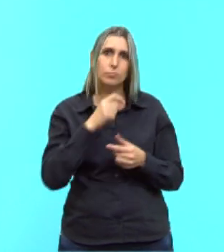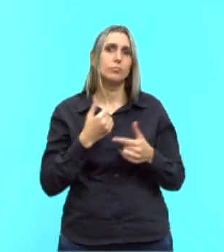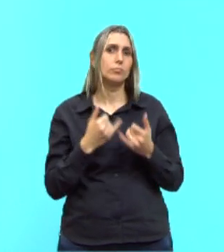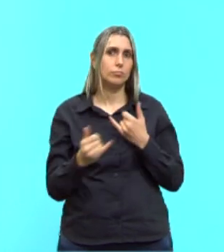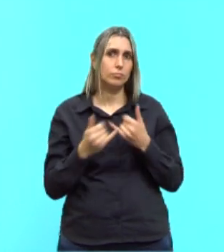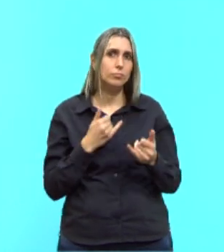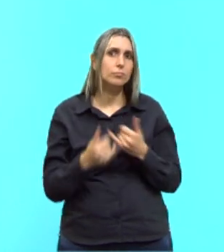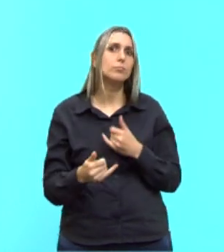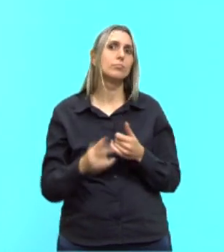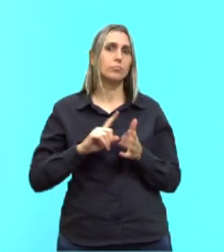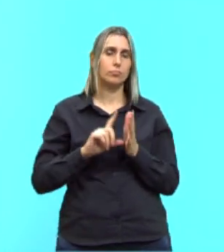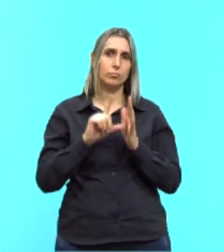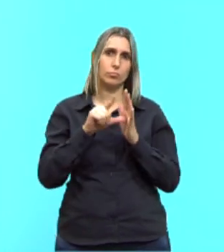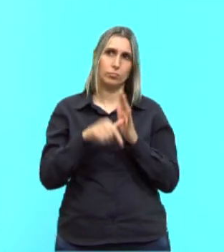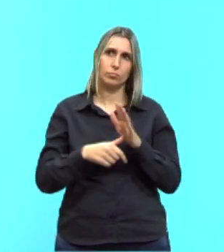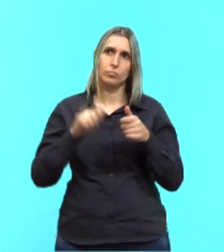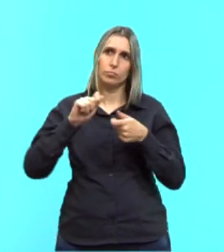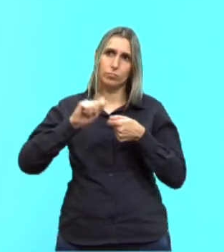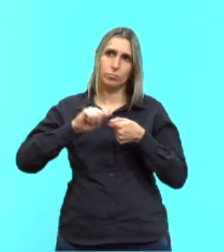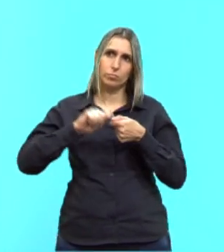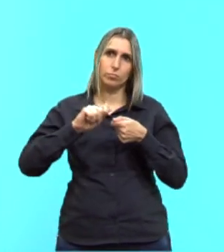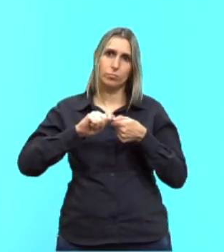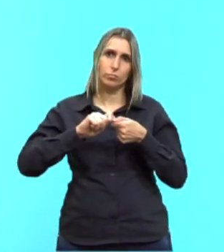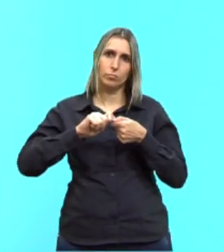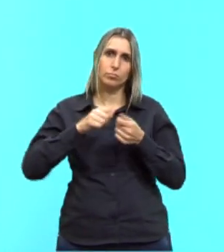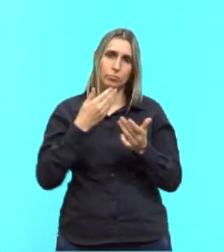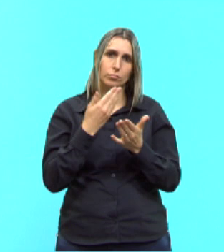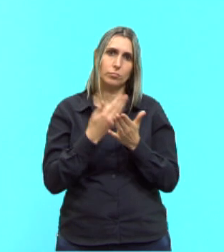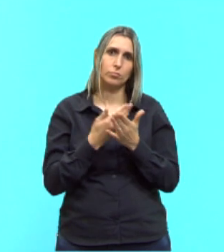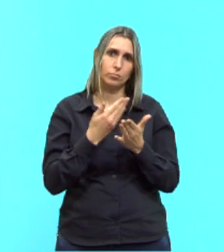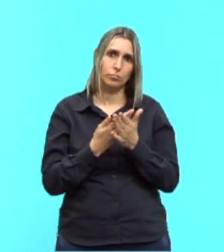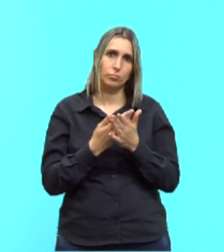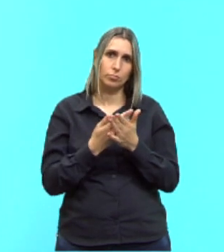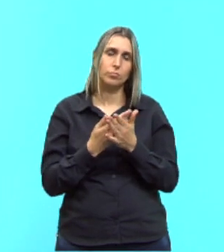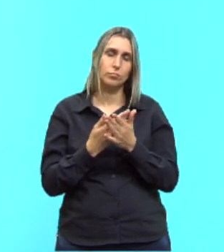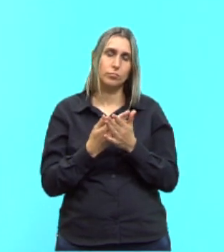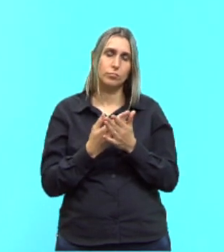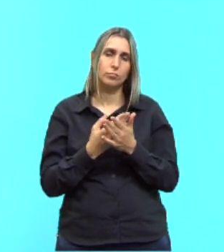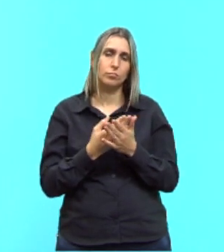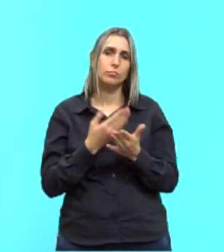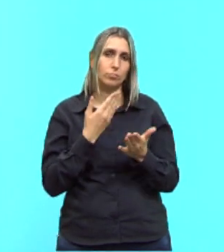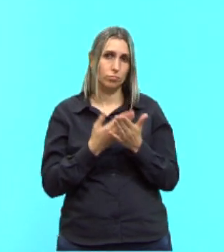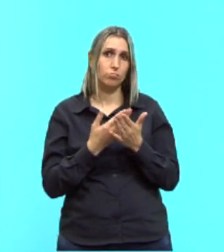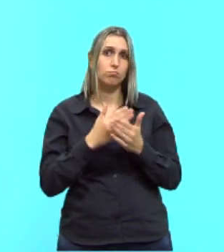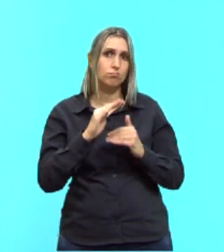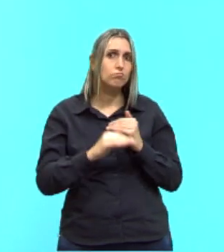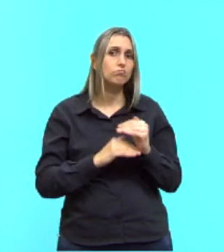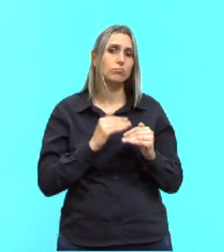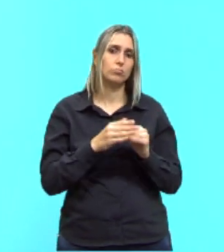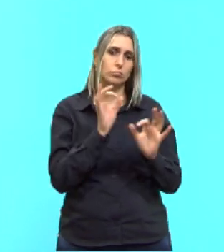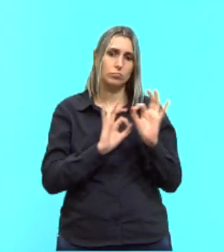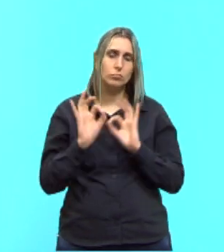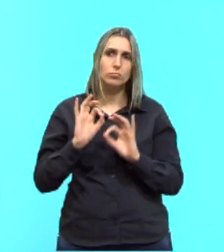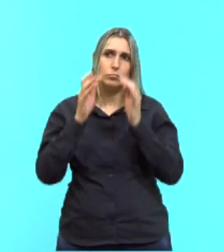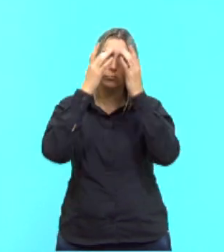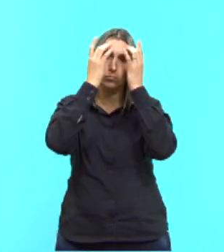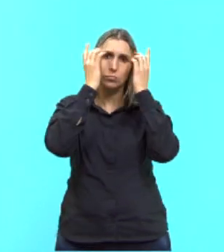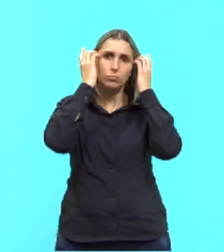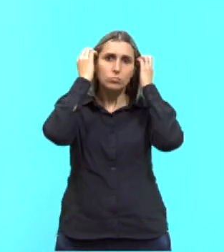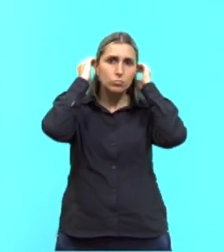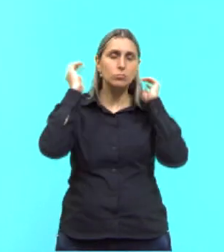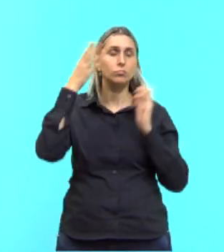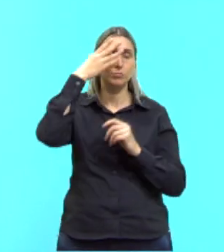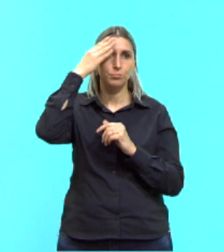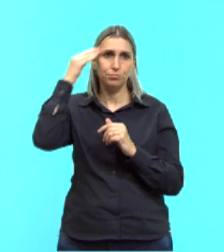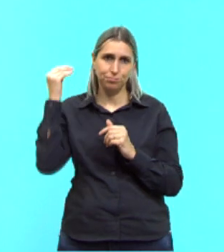e depois a gente faça, né, a aula em que a gente vai conferir tudo isso e organizar. Não esquecendo